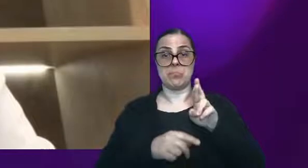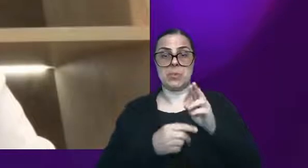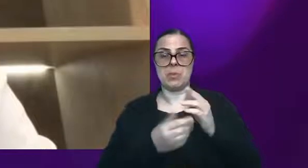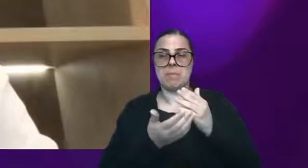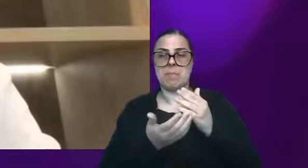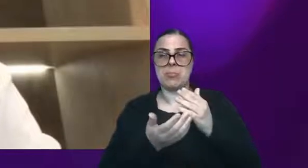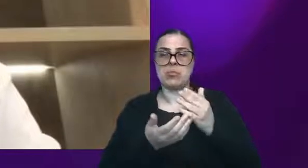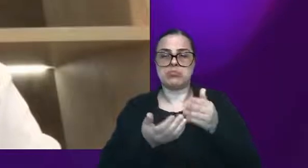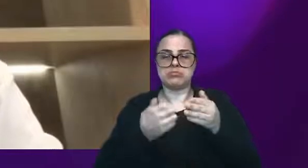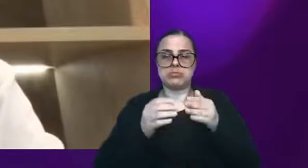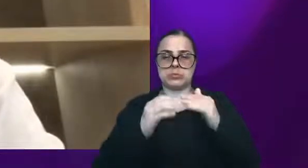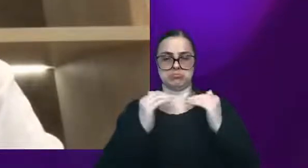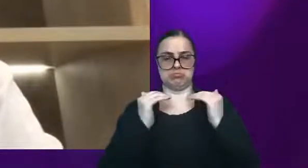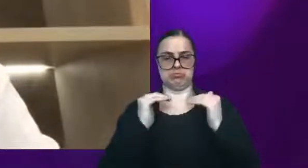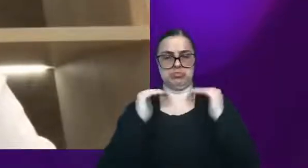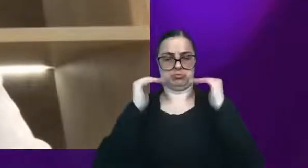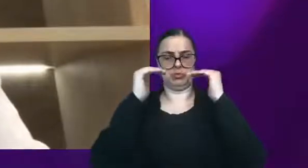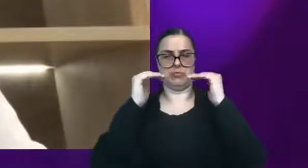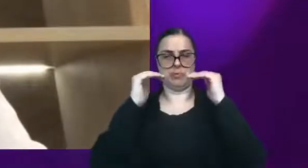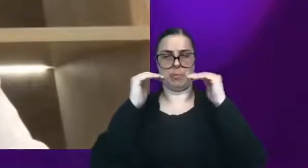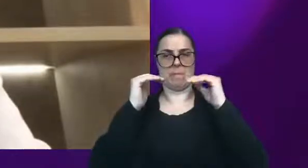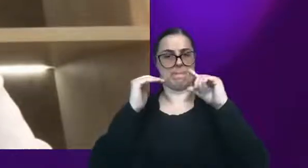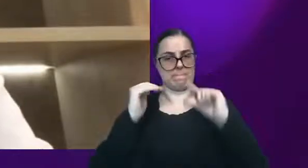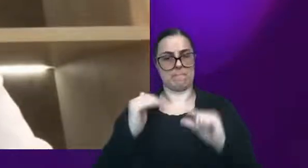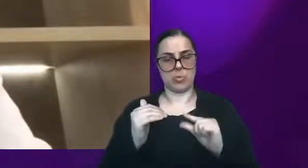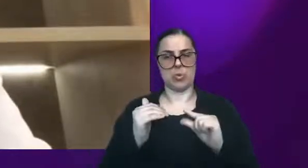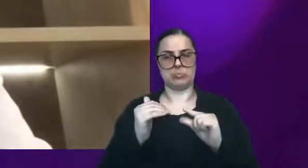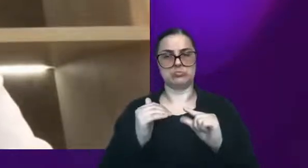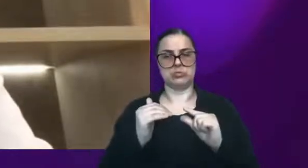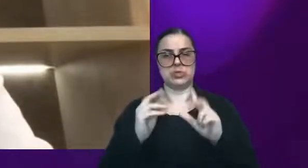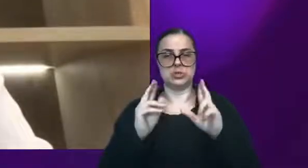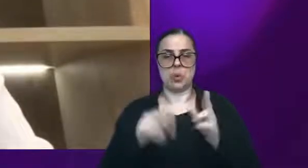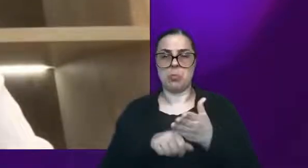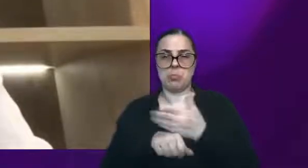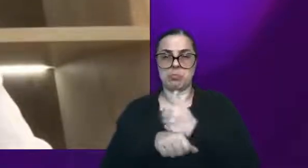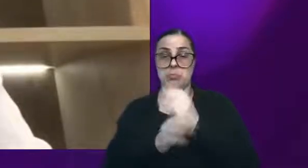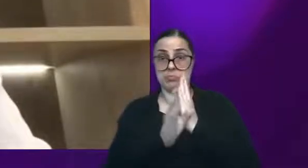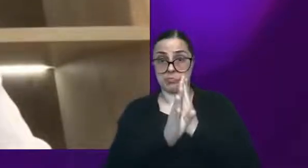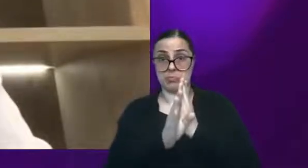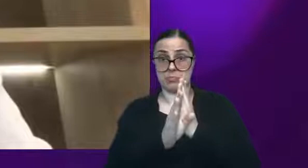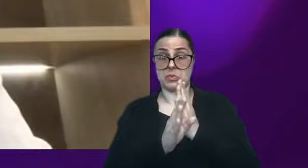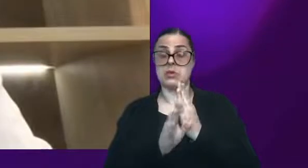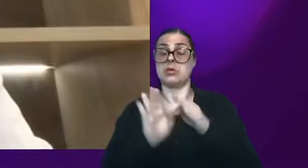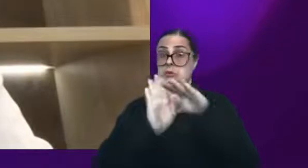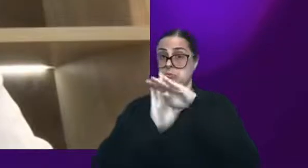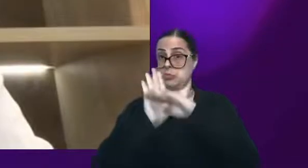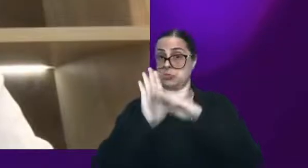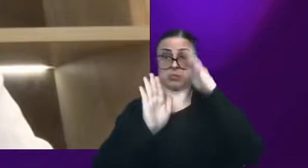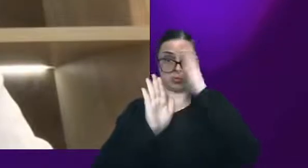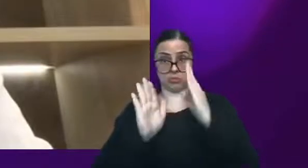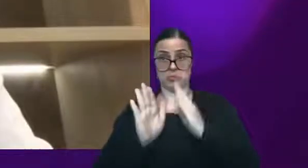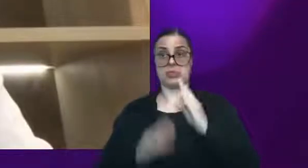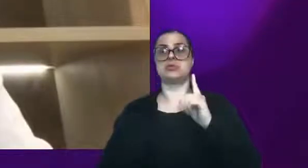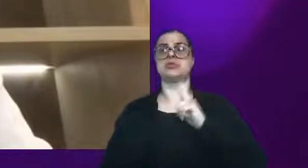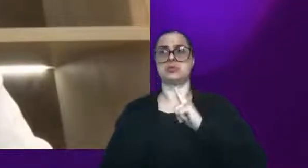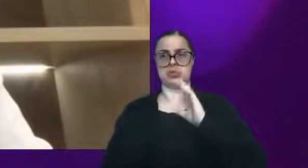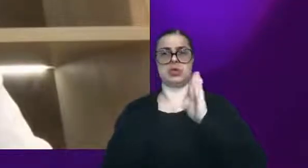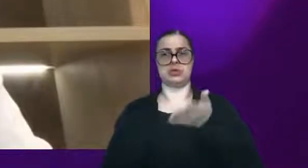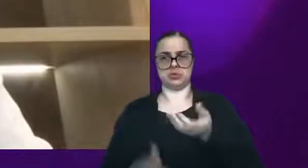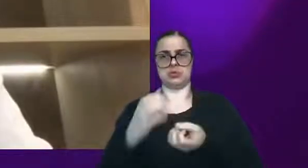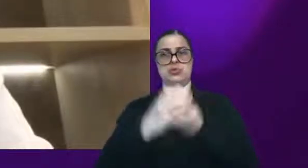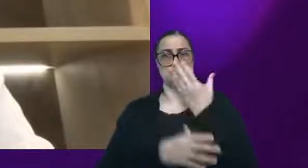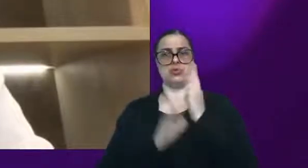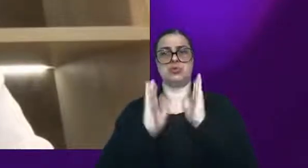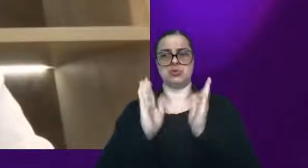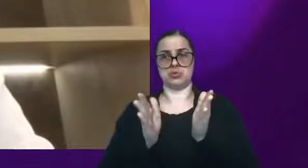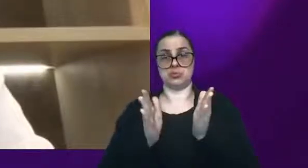Primeiro, para falar para todos os presentes que a gente tem um protocolo no Brasil. Tá? Isso foi desenhado já, inclusive a Universidade de